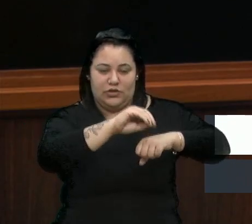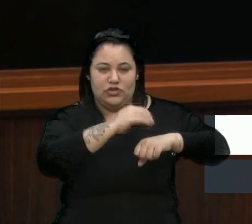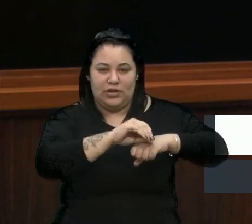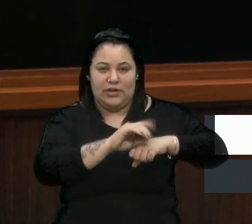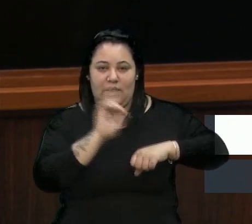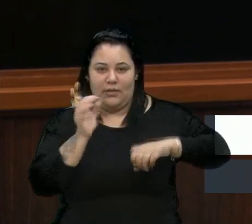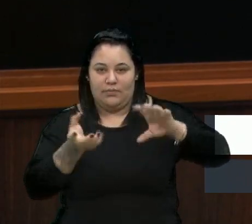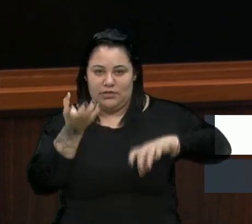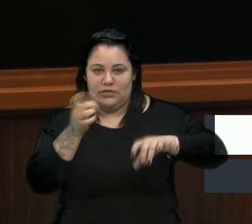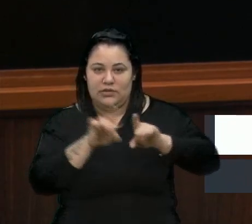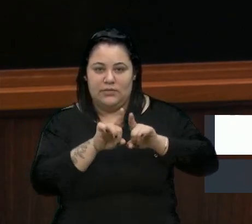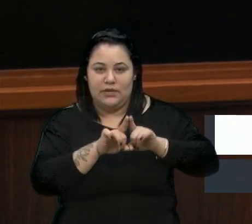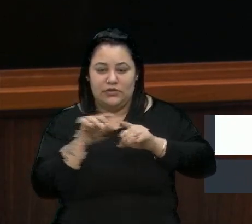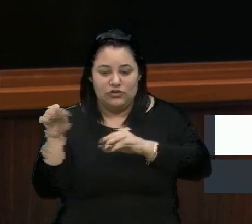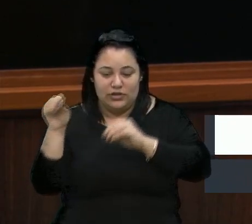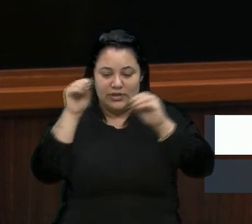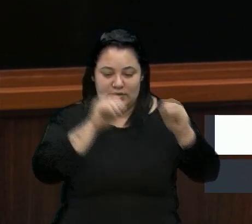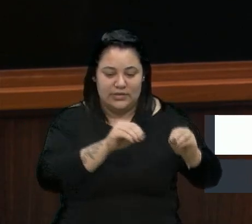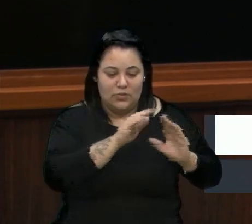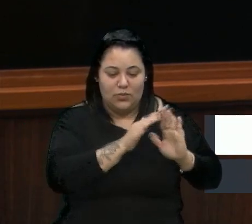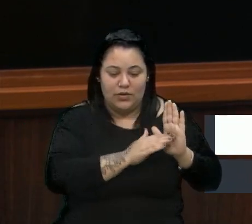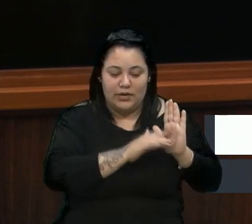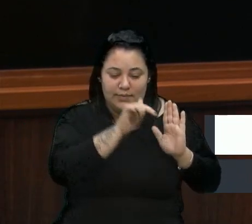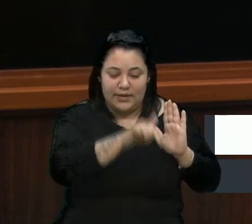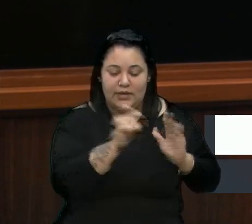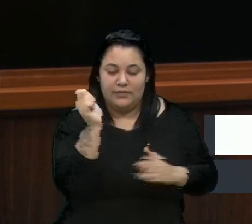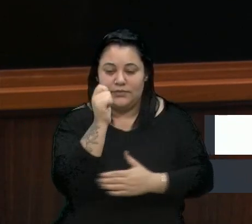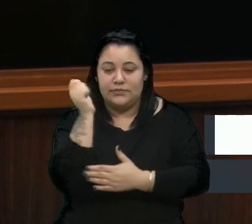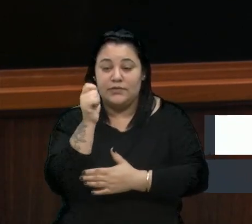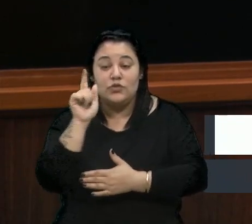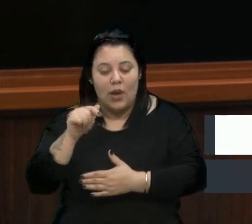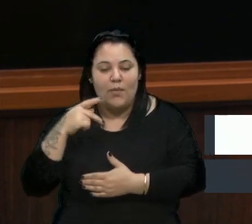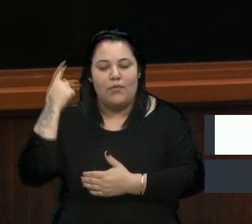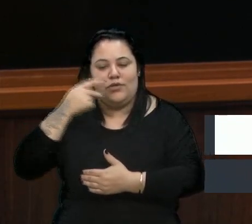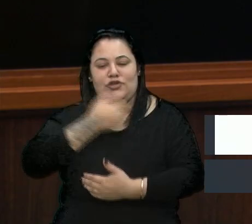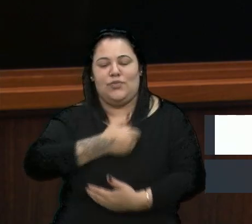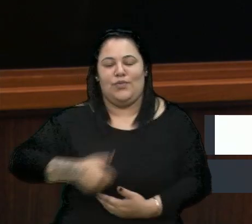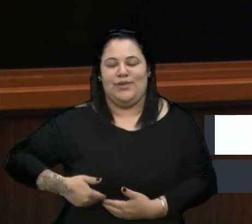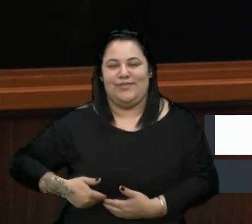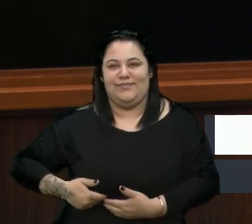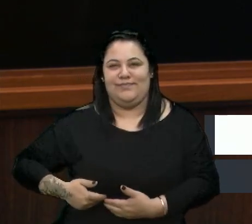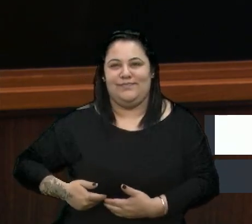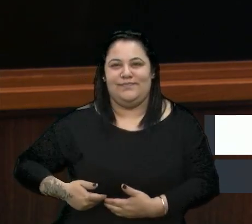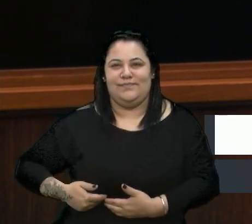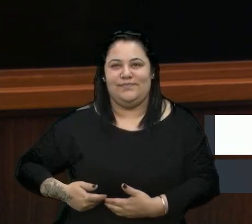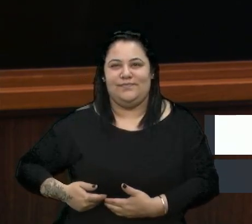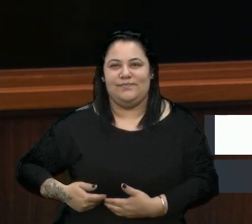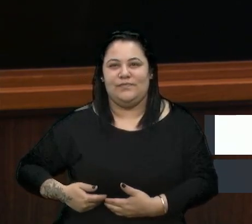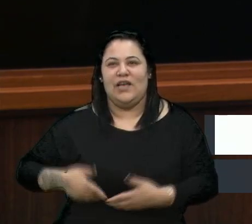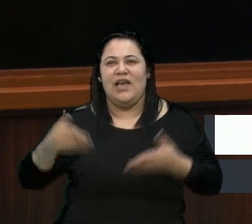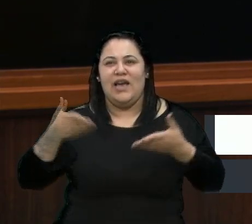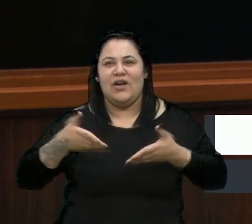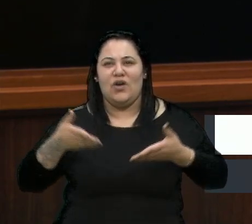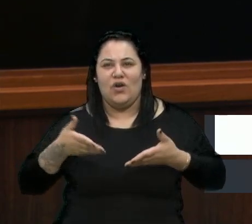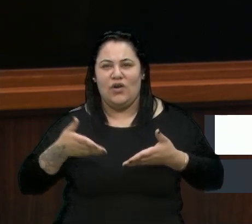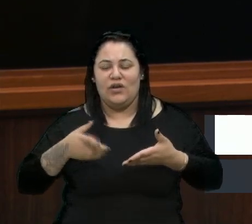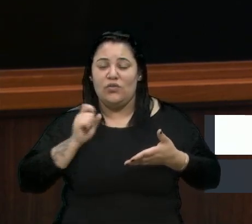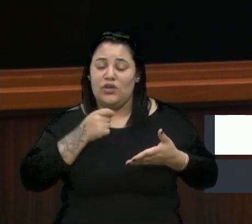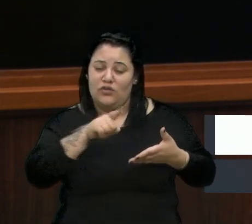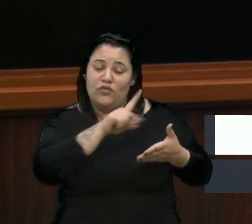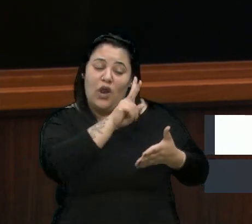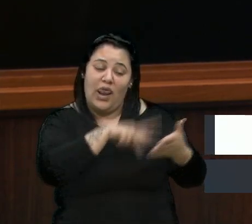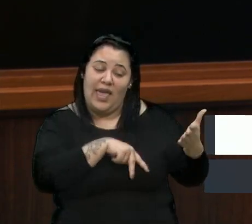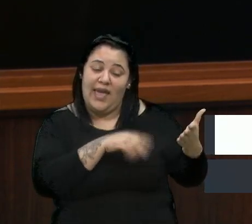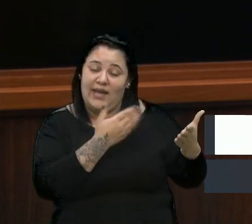Brasília, de trazer o programa para cá. Isso é uma política pública, né? Agora, isso que eu gostaria de ler